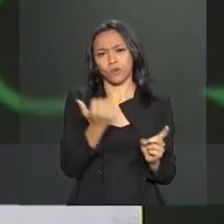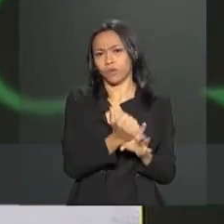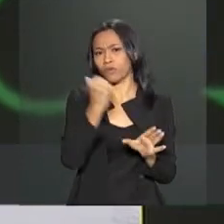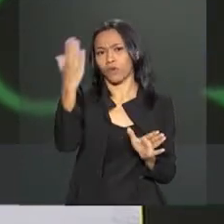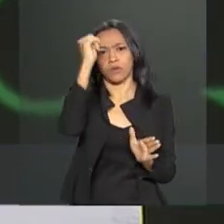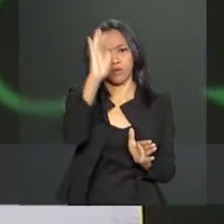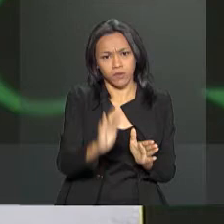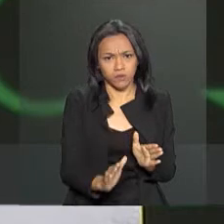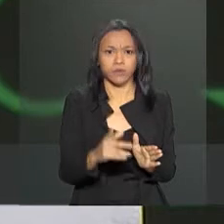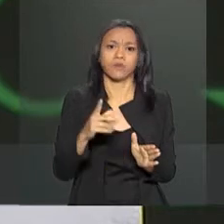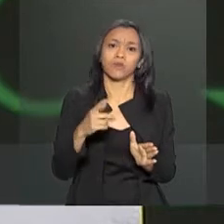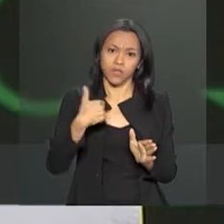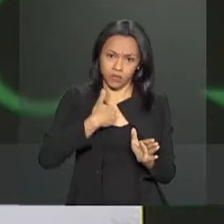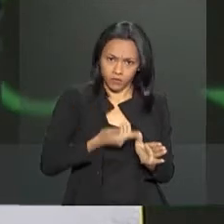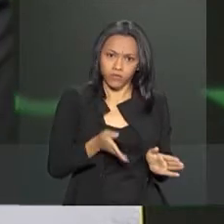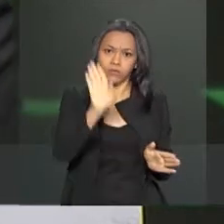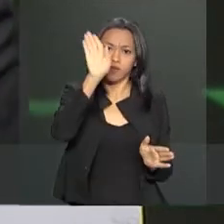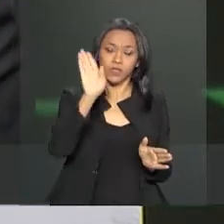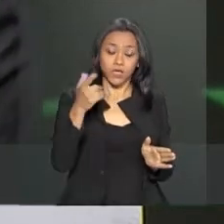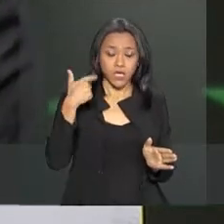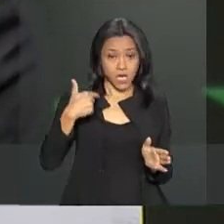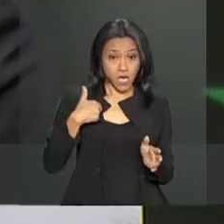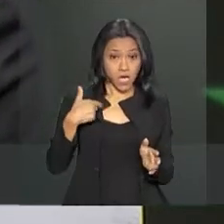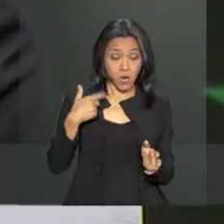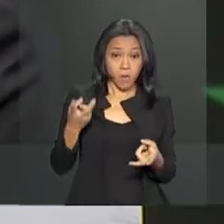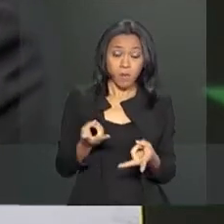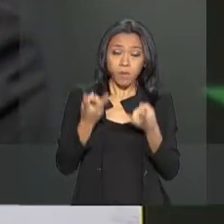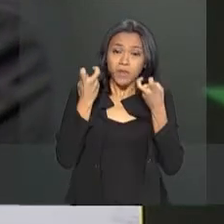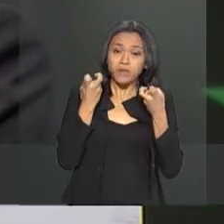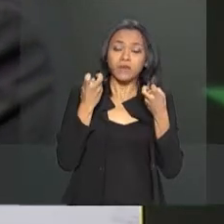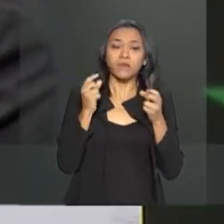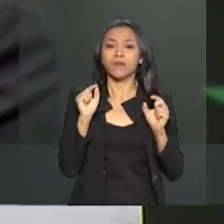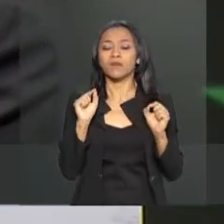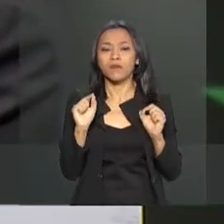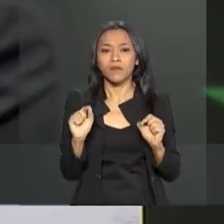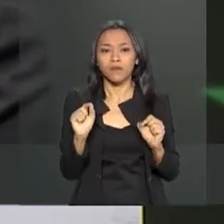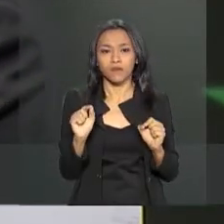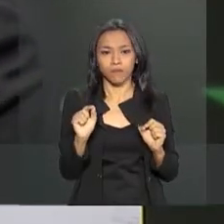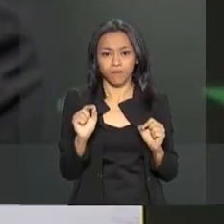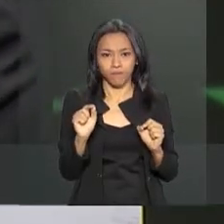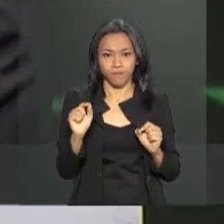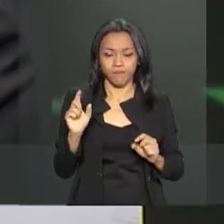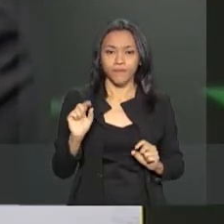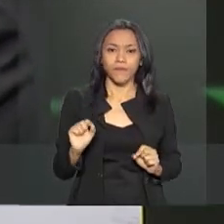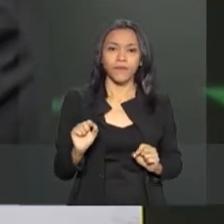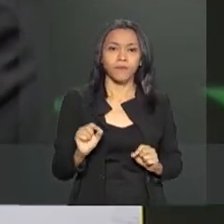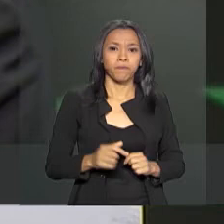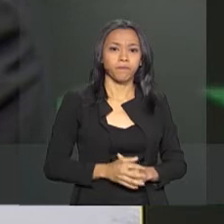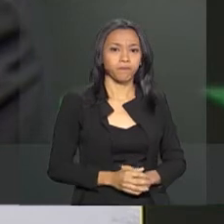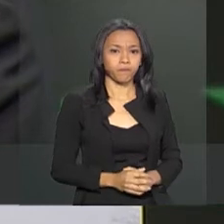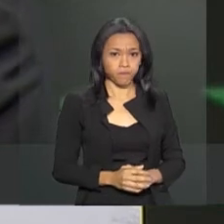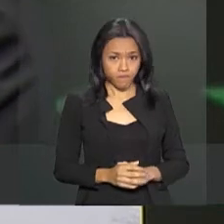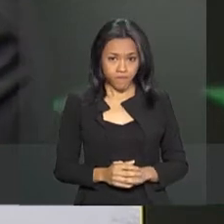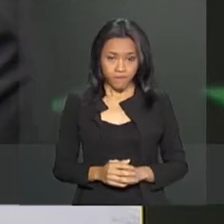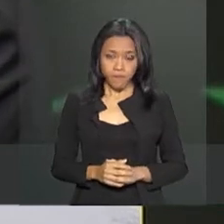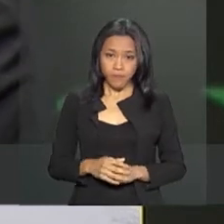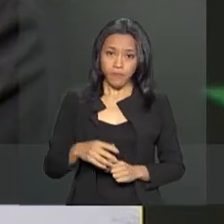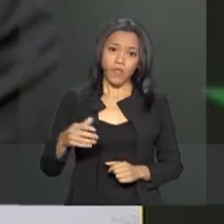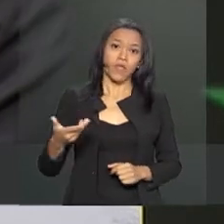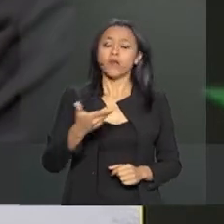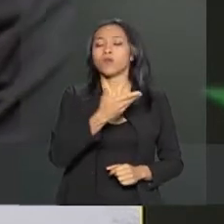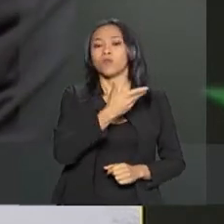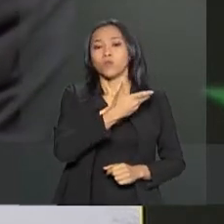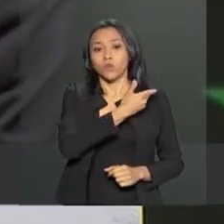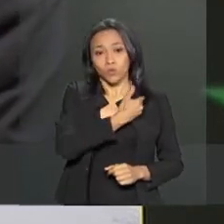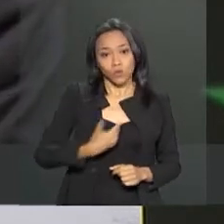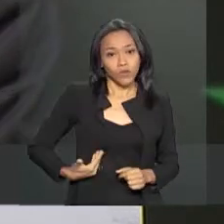internacionais que eu tive, eu verifiquei o apreço que as autoridades